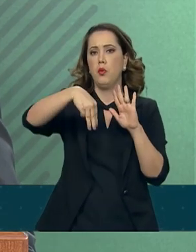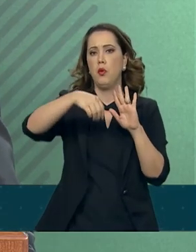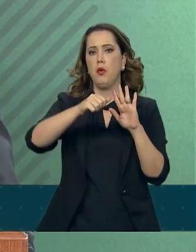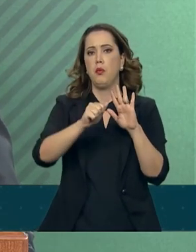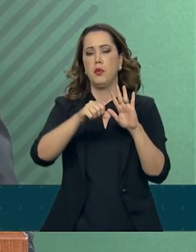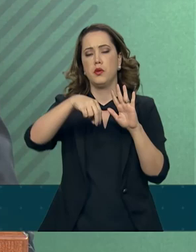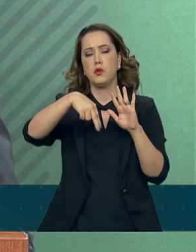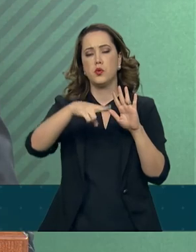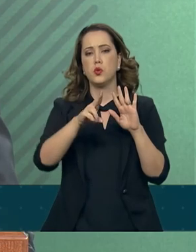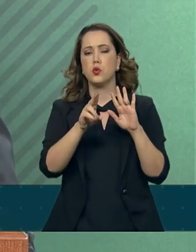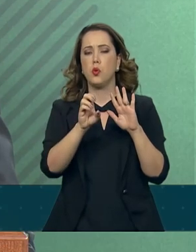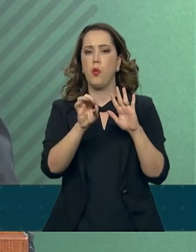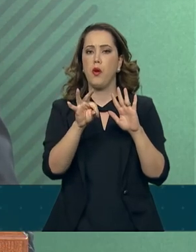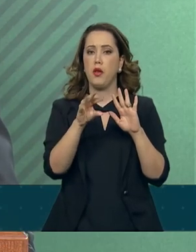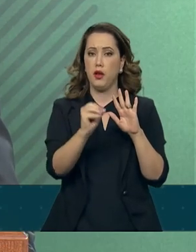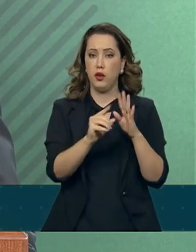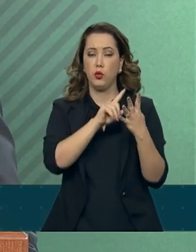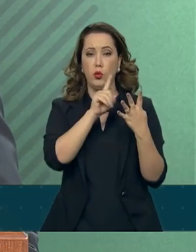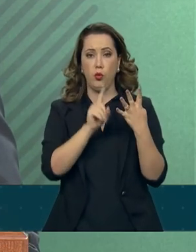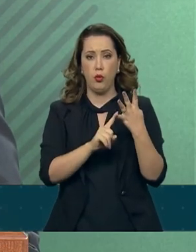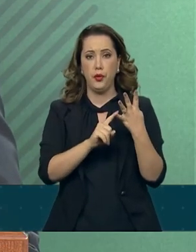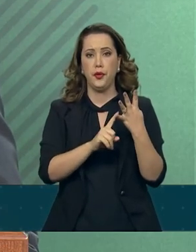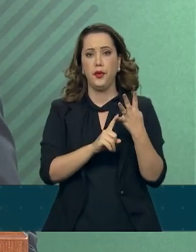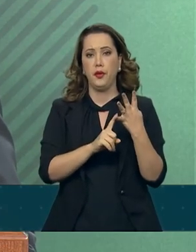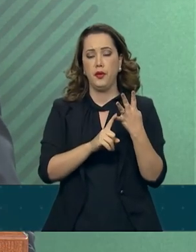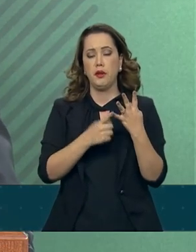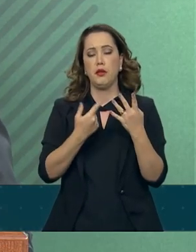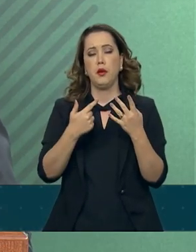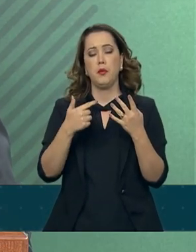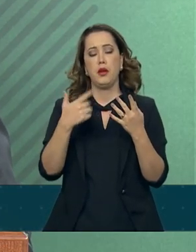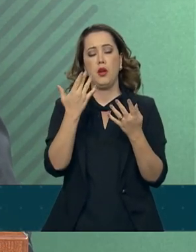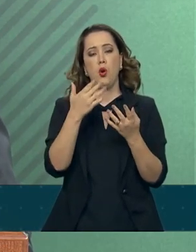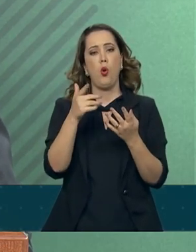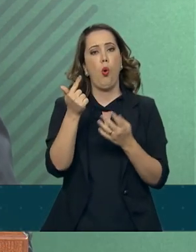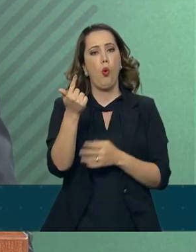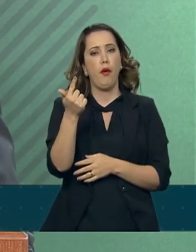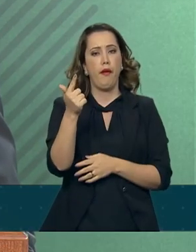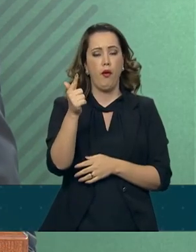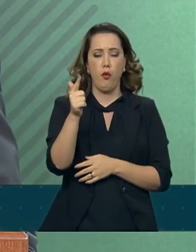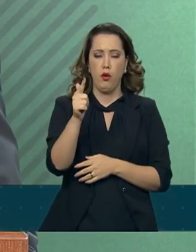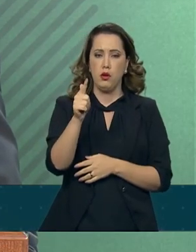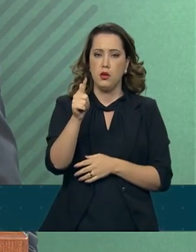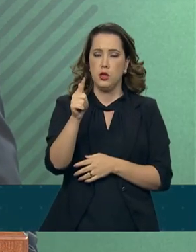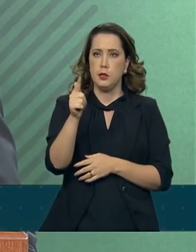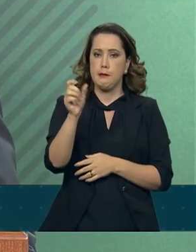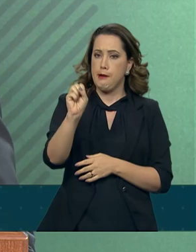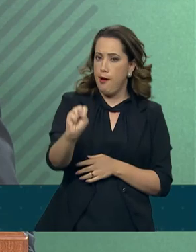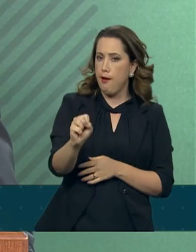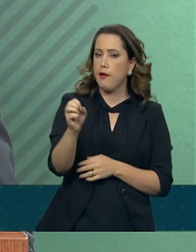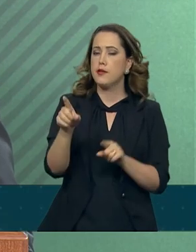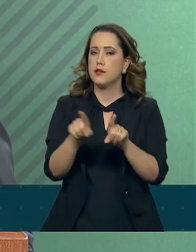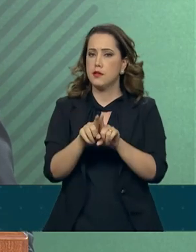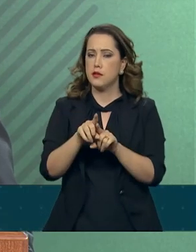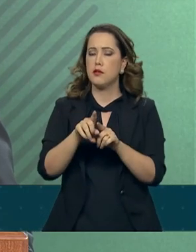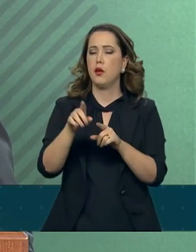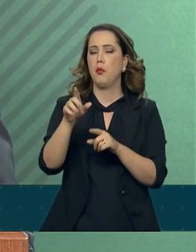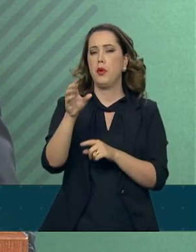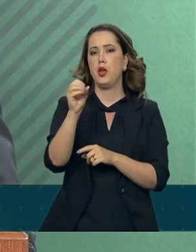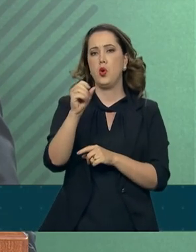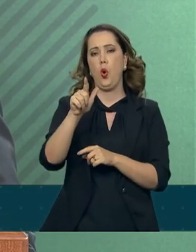onerosa de petróleo e gás entre outras e que visam a retomar o crescimento do